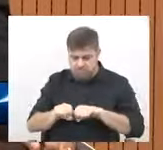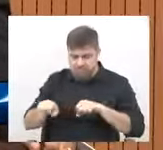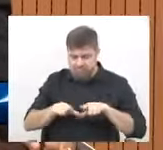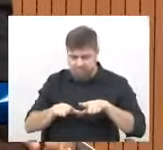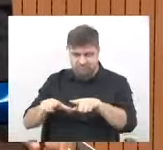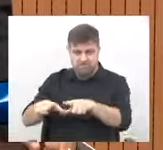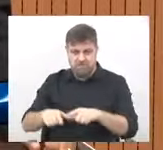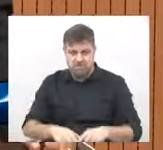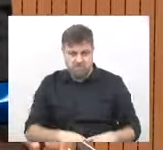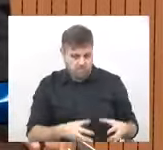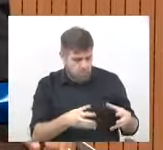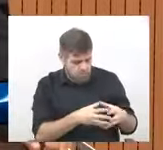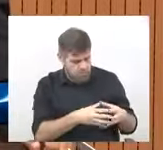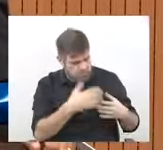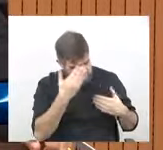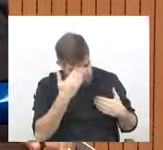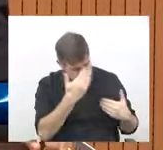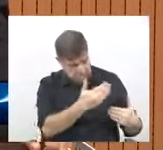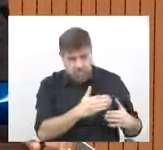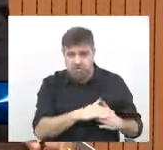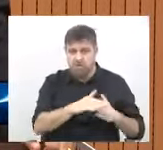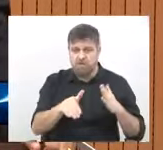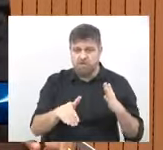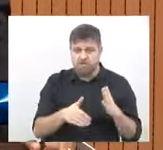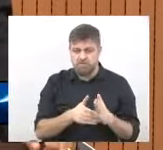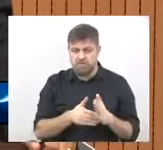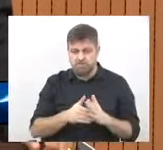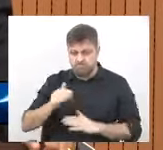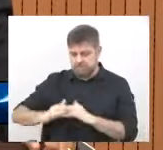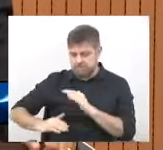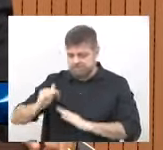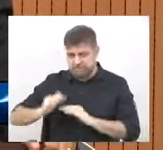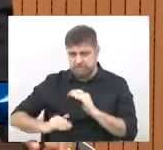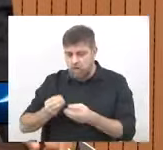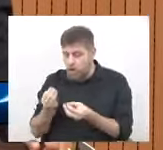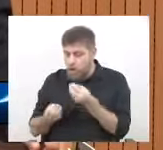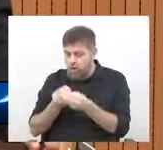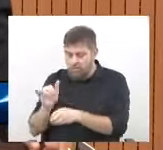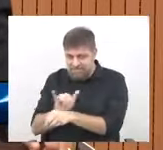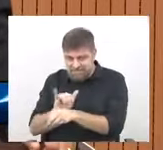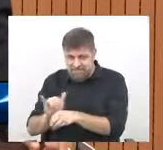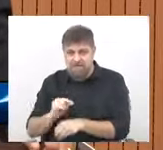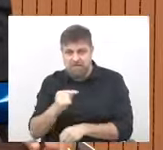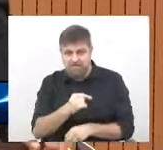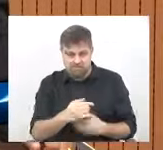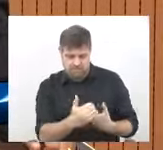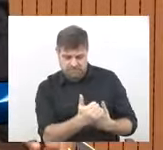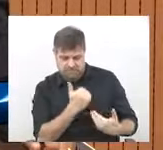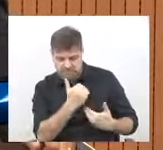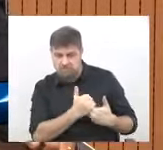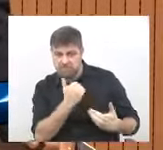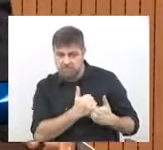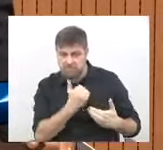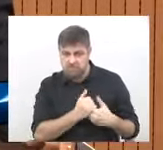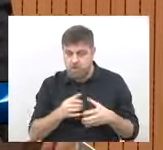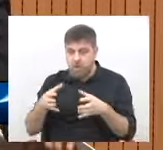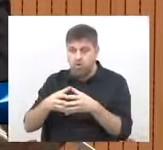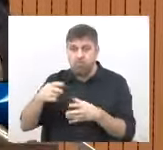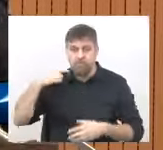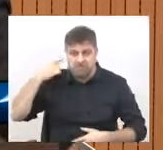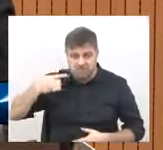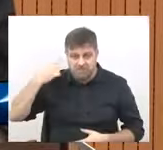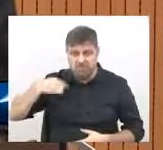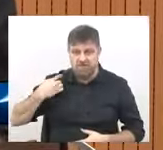pela equipe. O senhor disponibilizou todas as condições, e especialmente condições jurídicas, para que nós fizéssemos